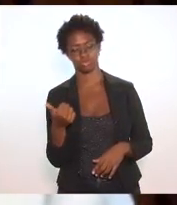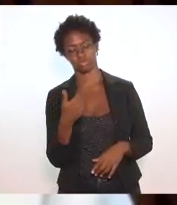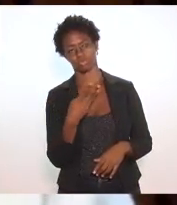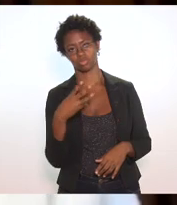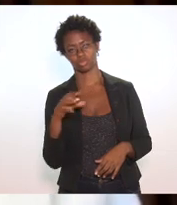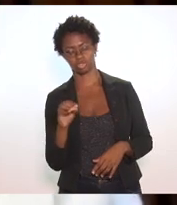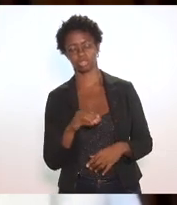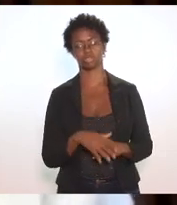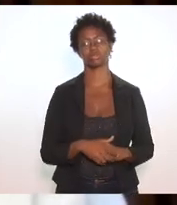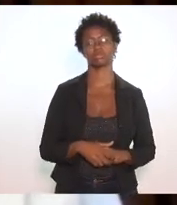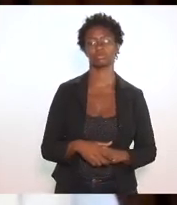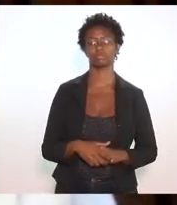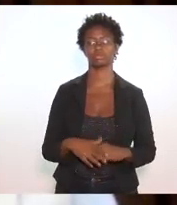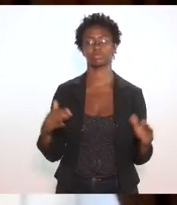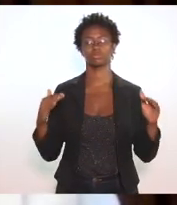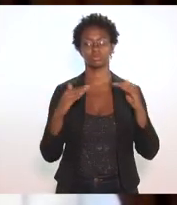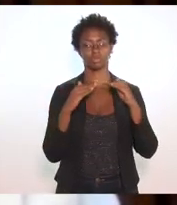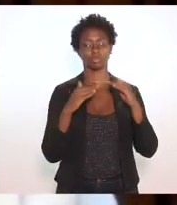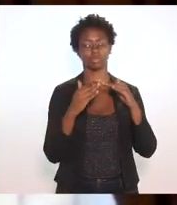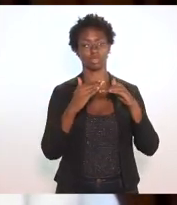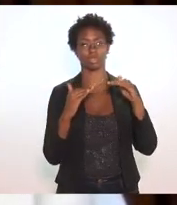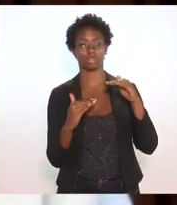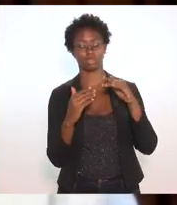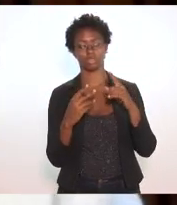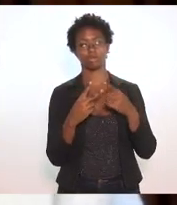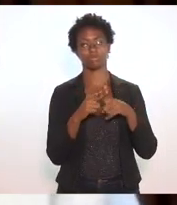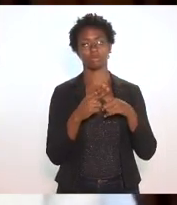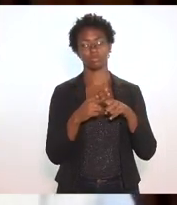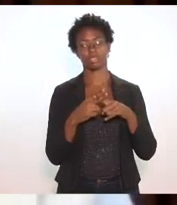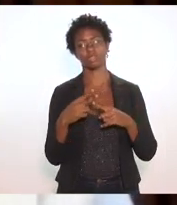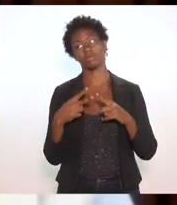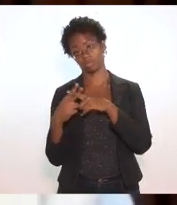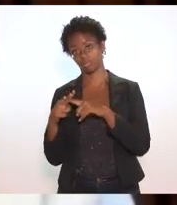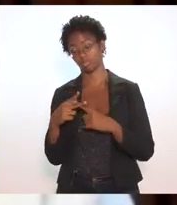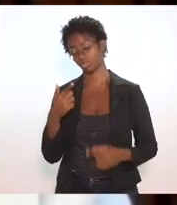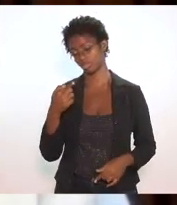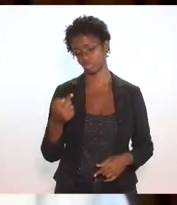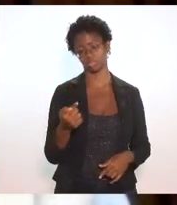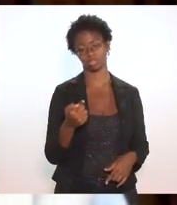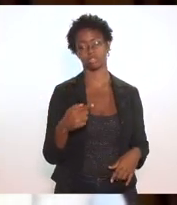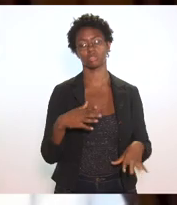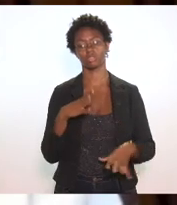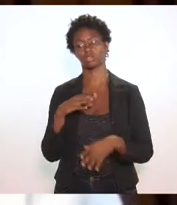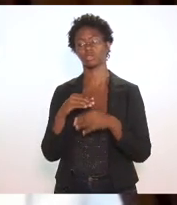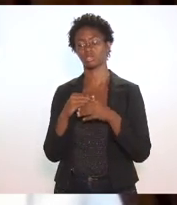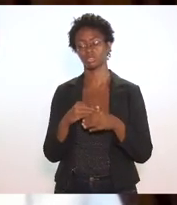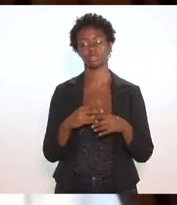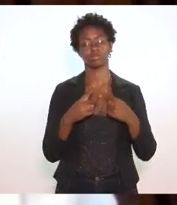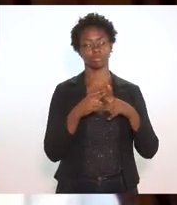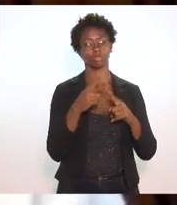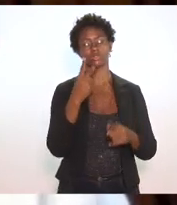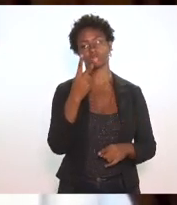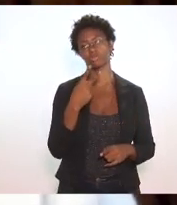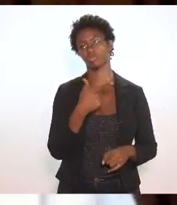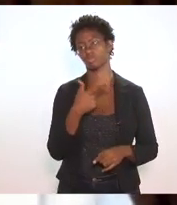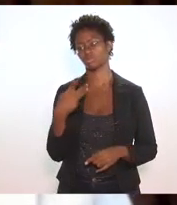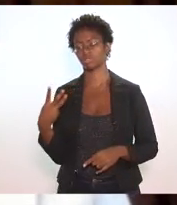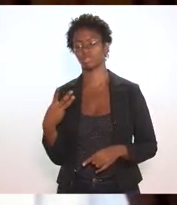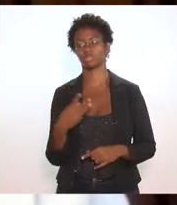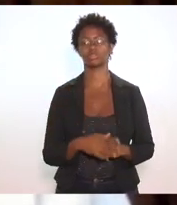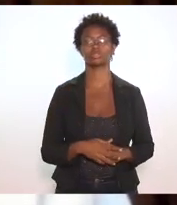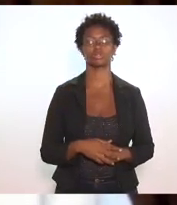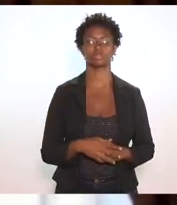30. Favorável com subemenda, emenda 7. Favorável com subemenda aglutinativa, as emendas 2 e 23.